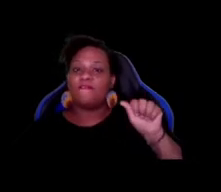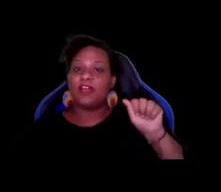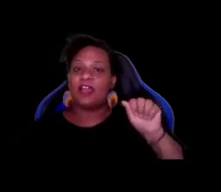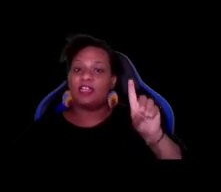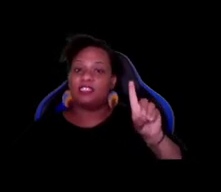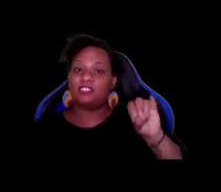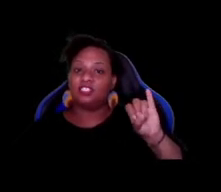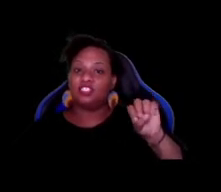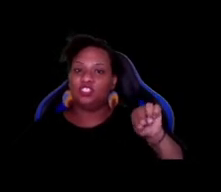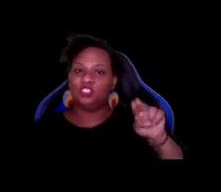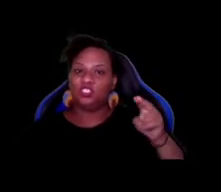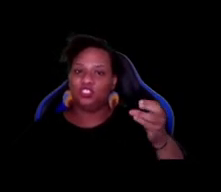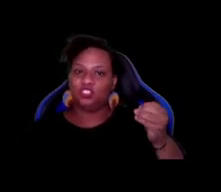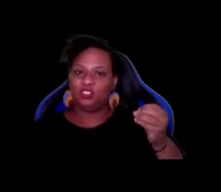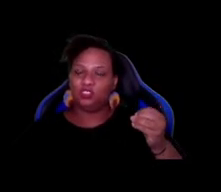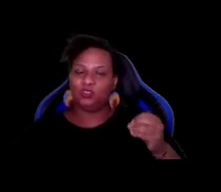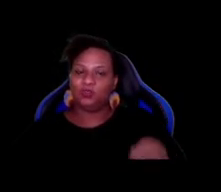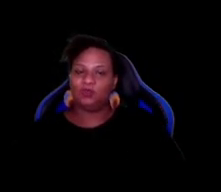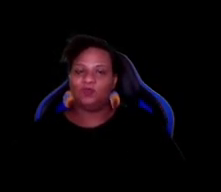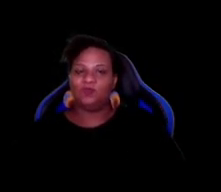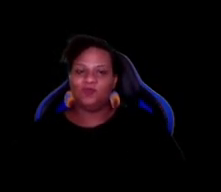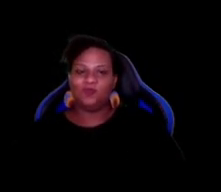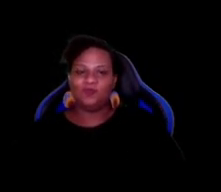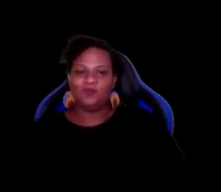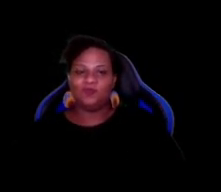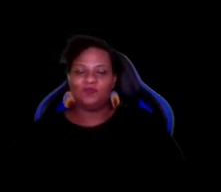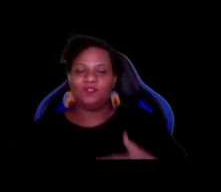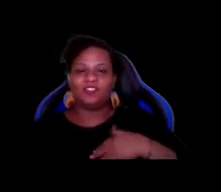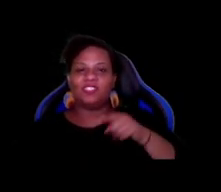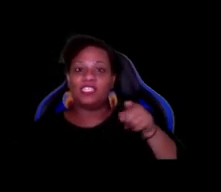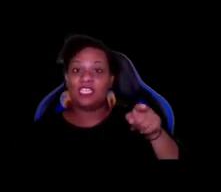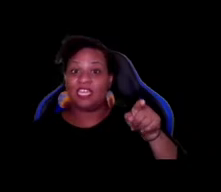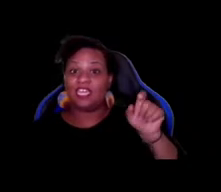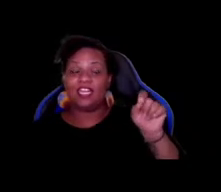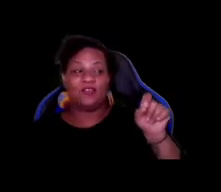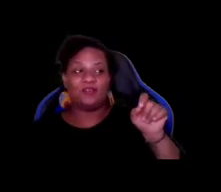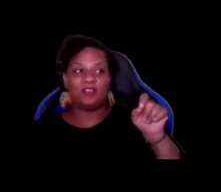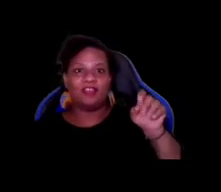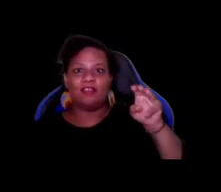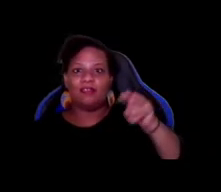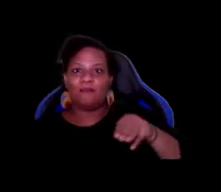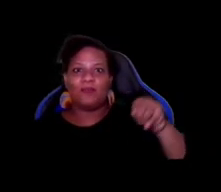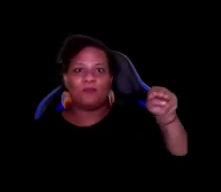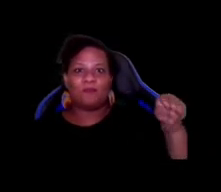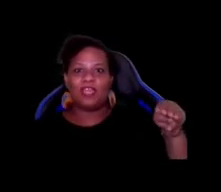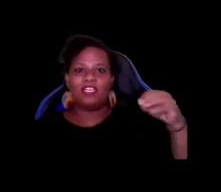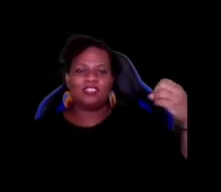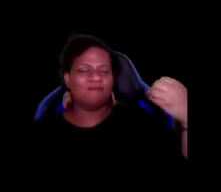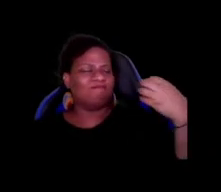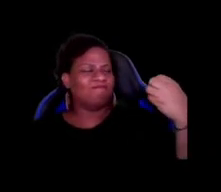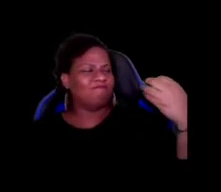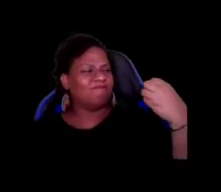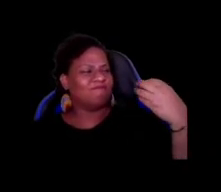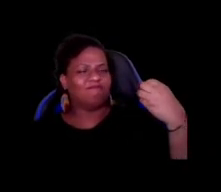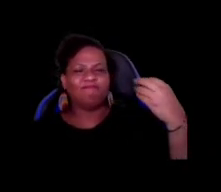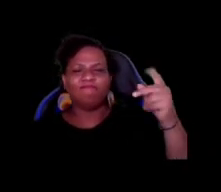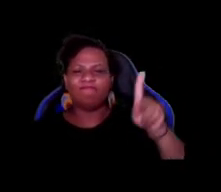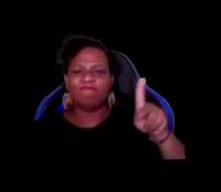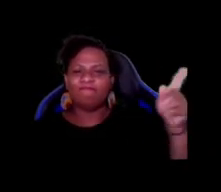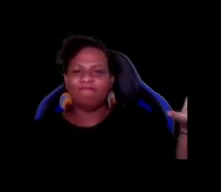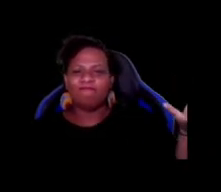que eu considero assim o meu grande mestre, meu grande mentor na arte